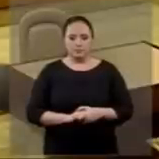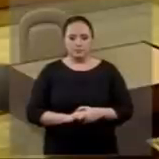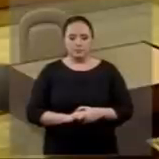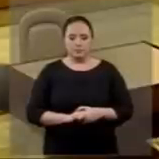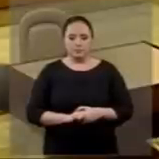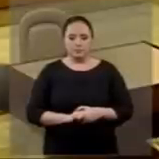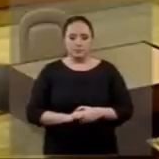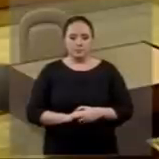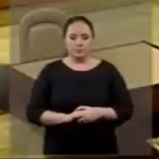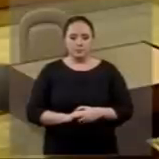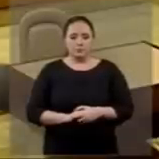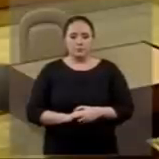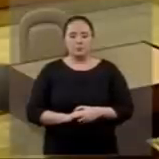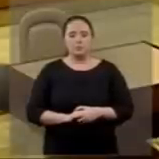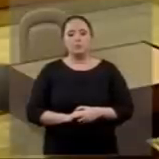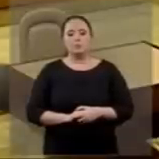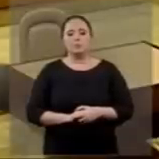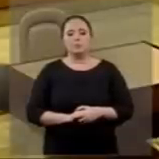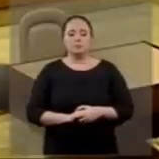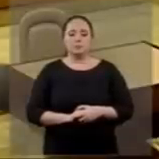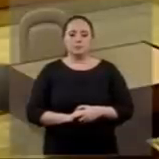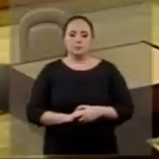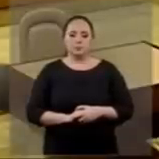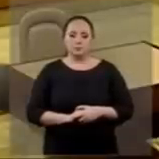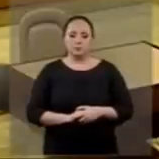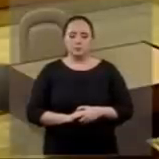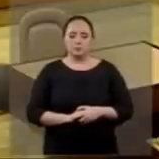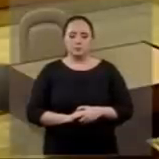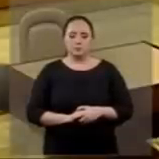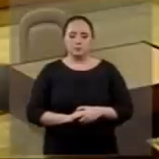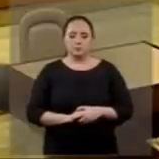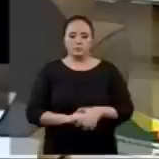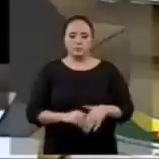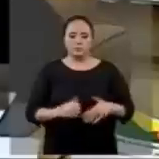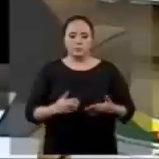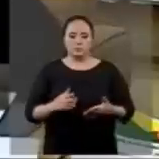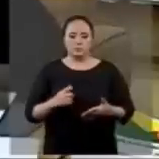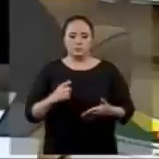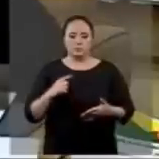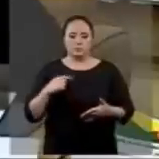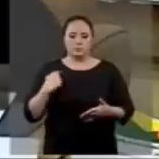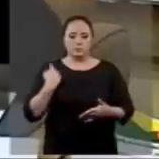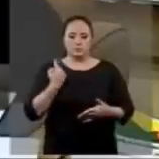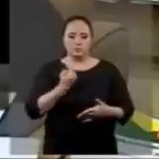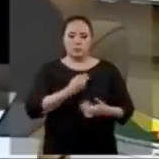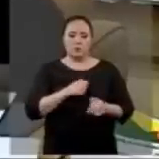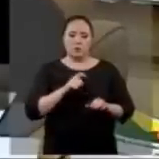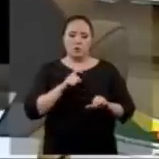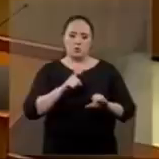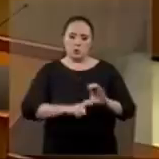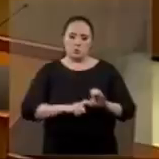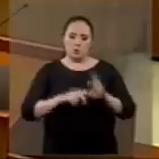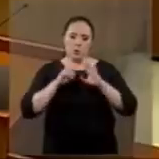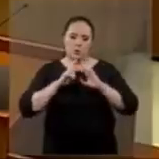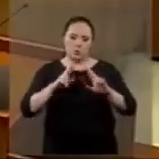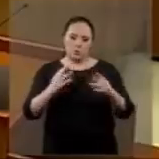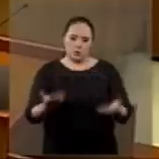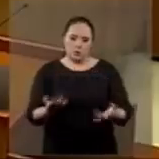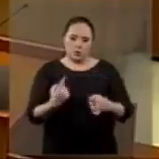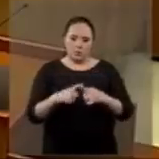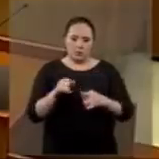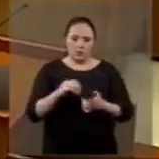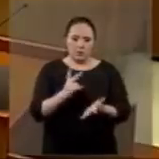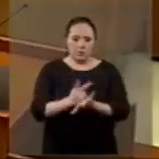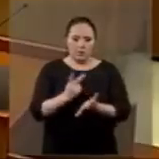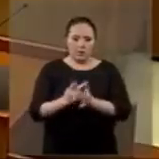É só uma ponderação, porque isto, acho que devemos até suspender a proclamação. Porque isso mantém a lei contrária a